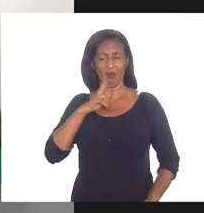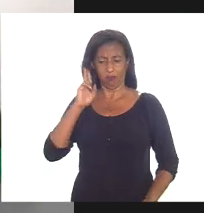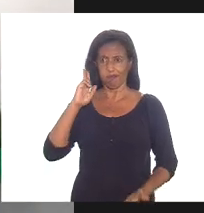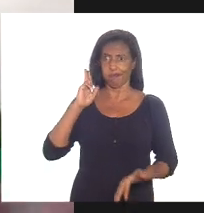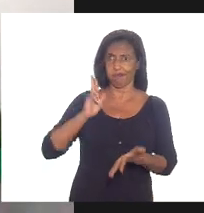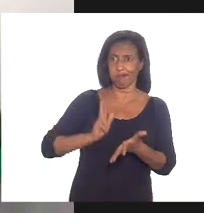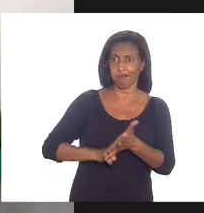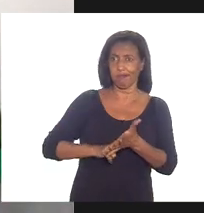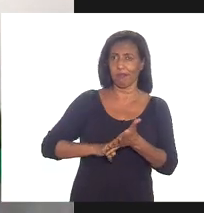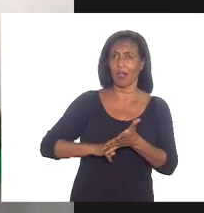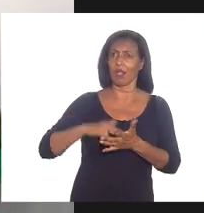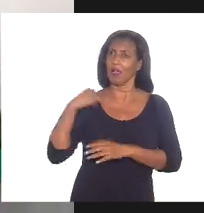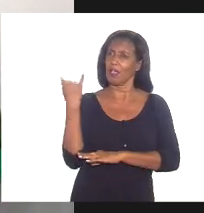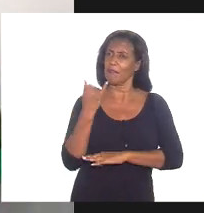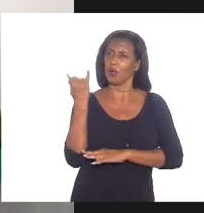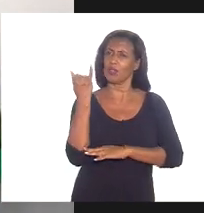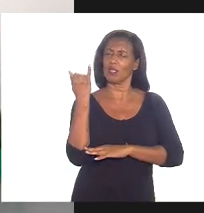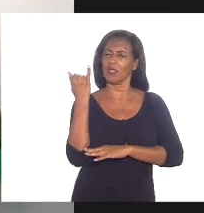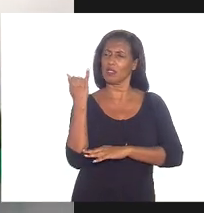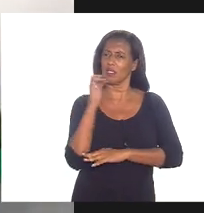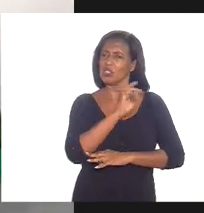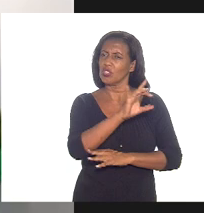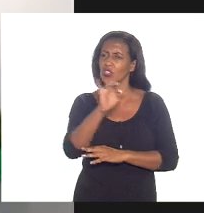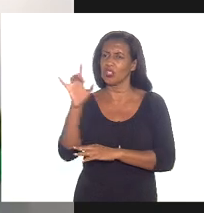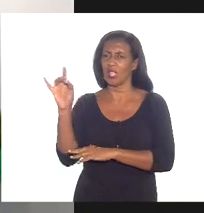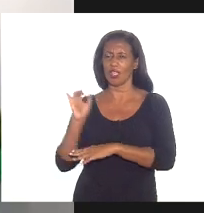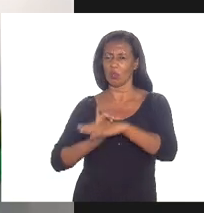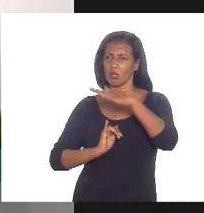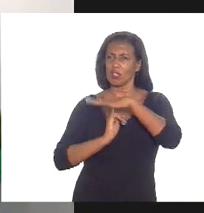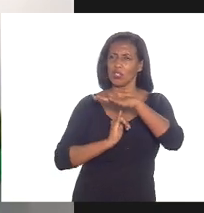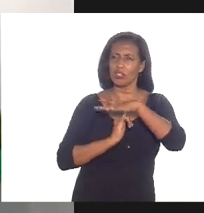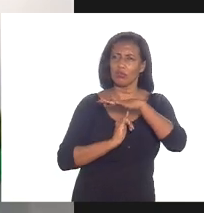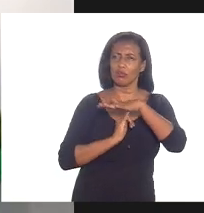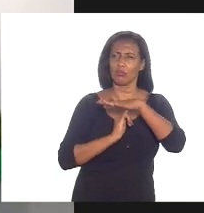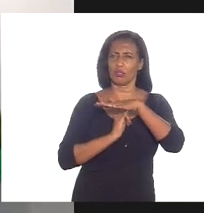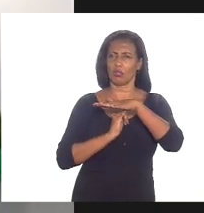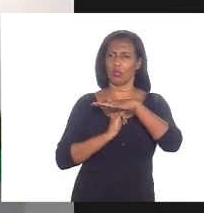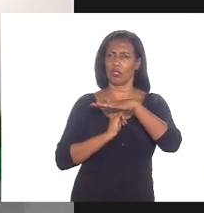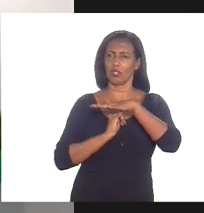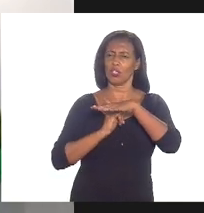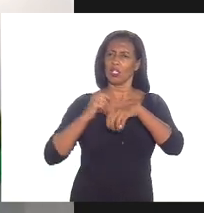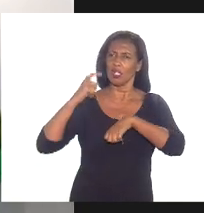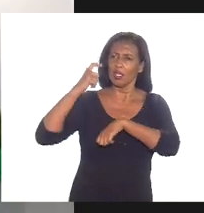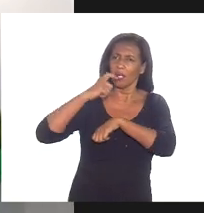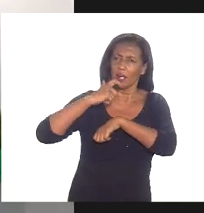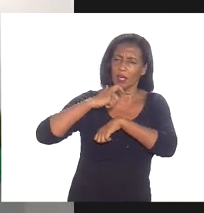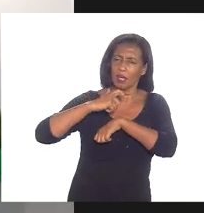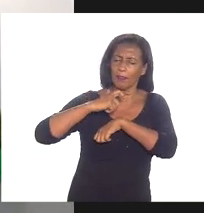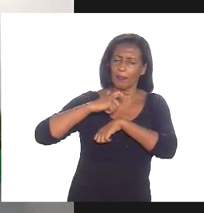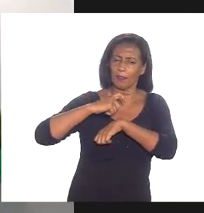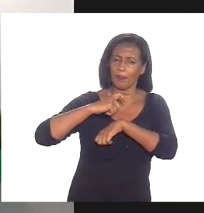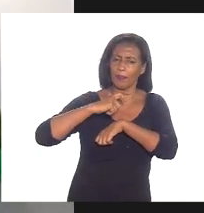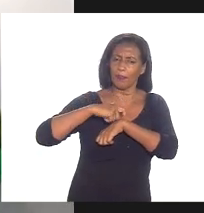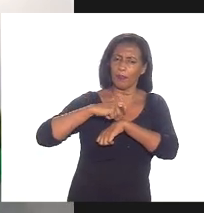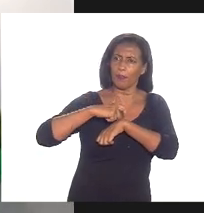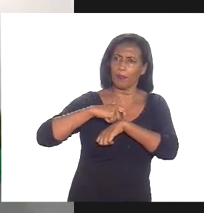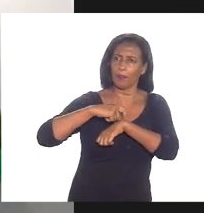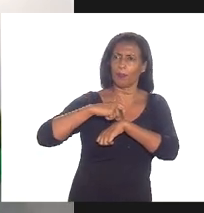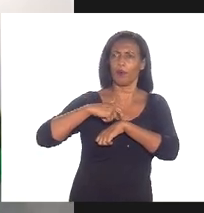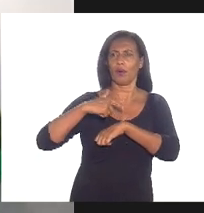reconhecer o papel institucional de cada uma das instituições que, por ora, a gente